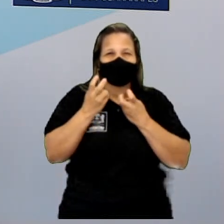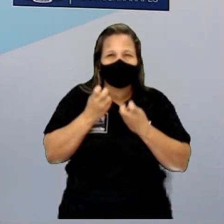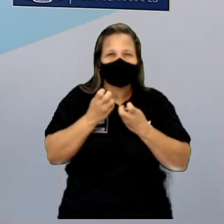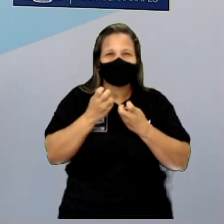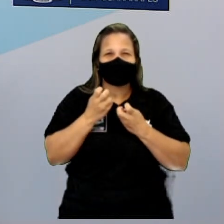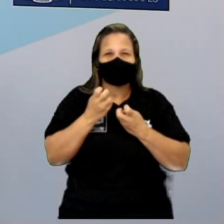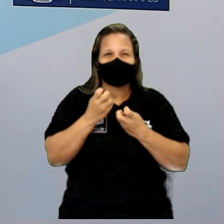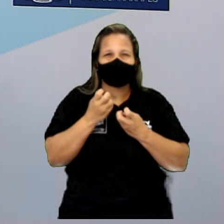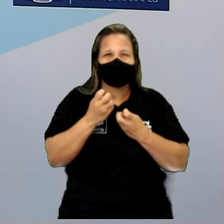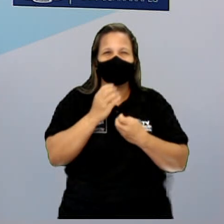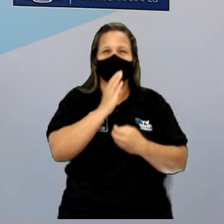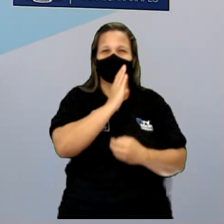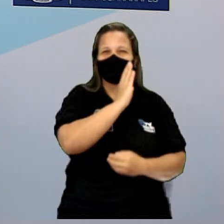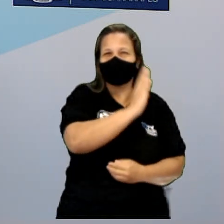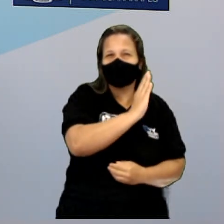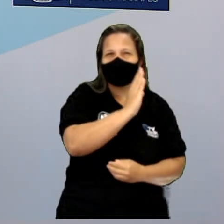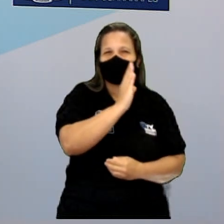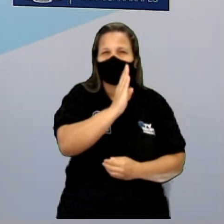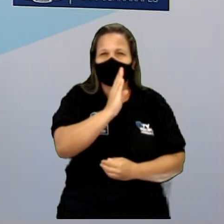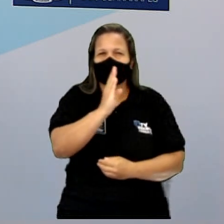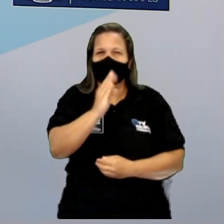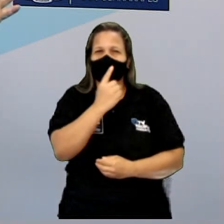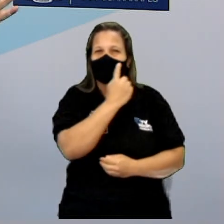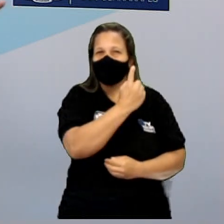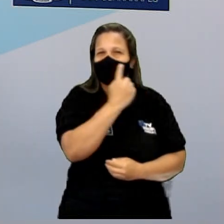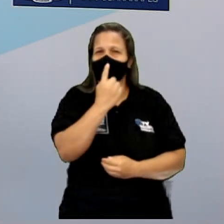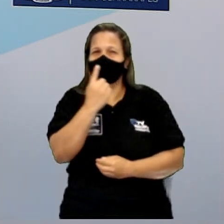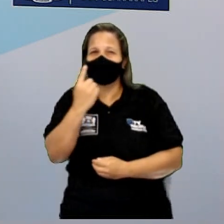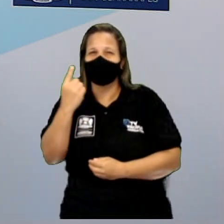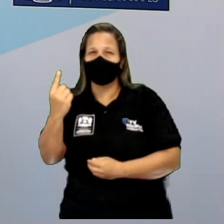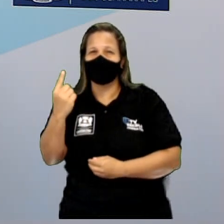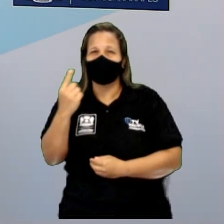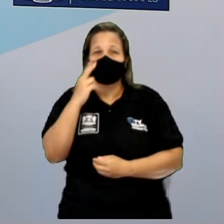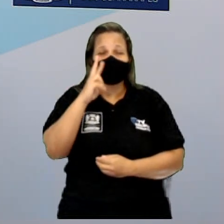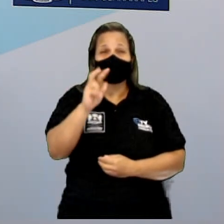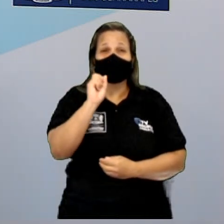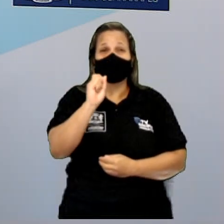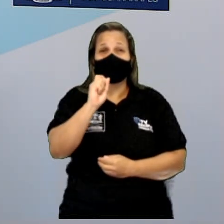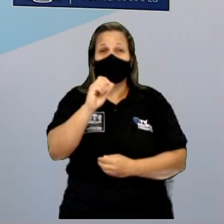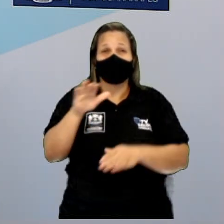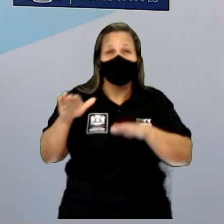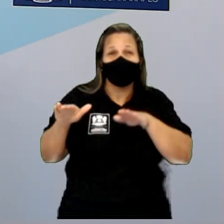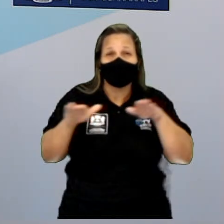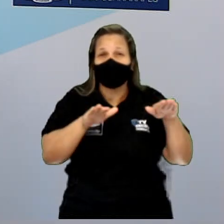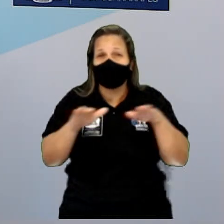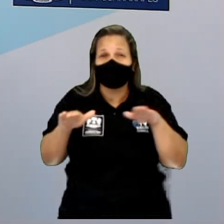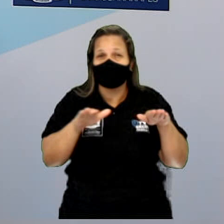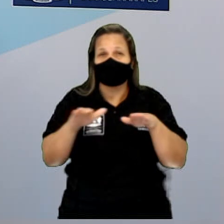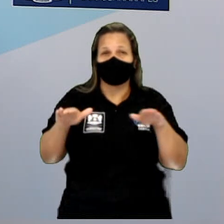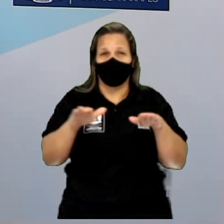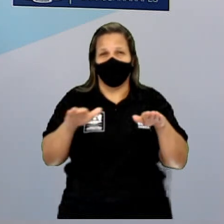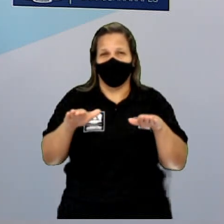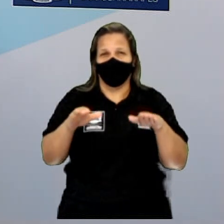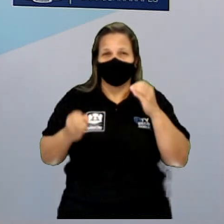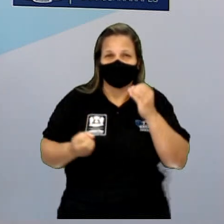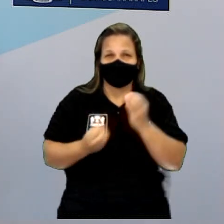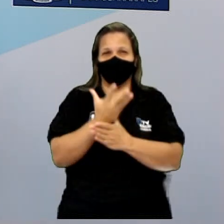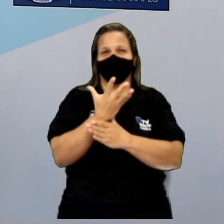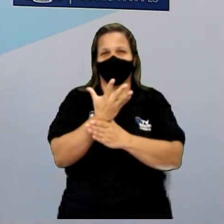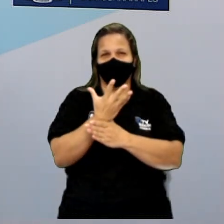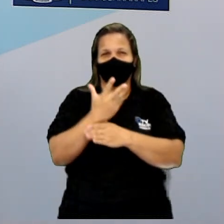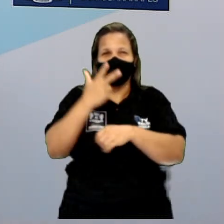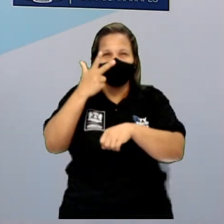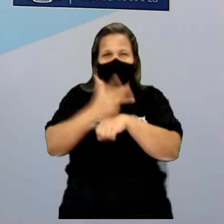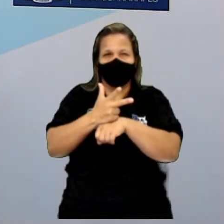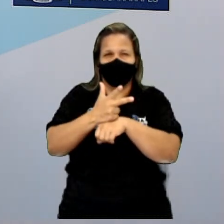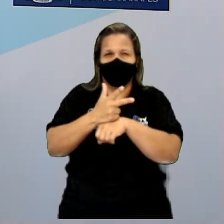cada fotografia individualmente e passa a perceber movimento. Foi assim que foi criado o cinema. Você coloca várias